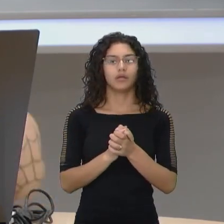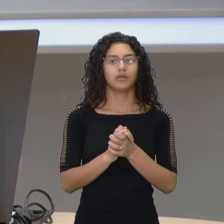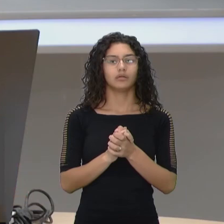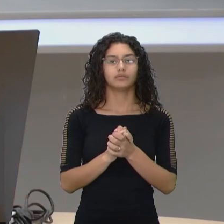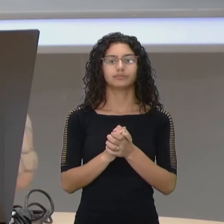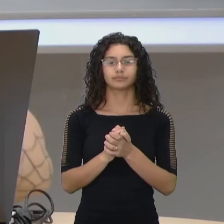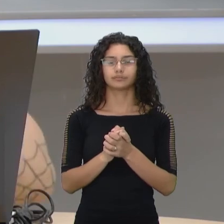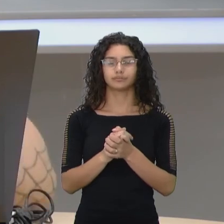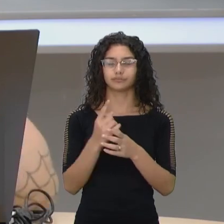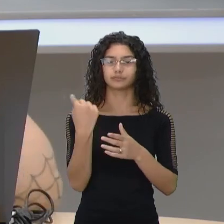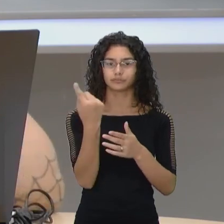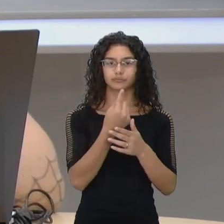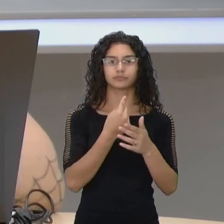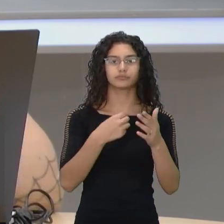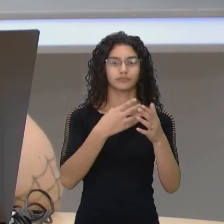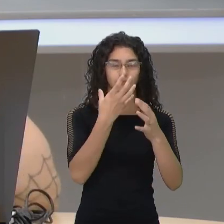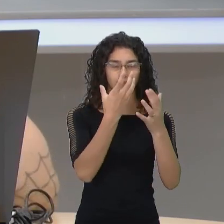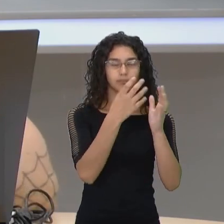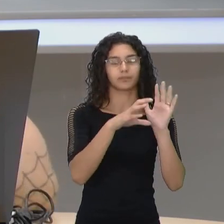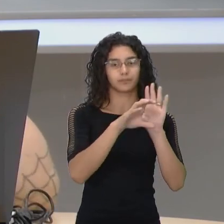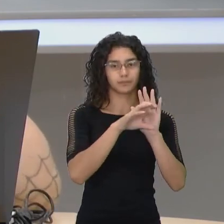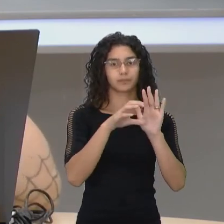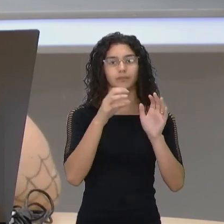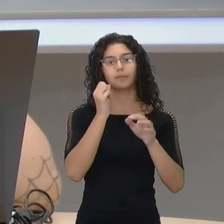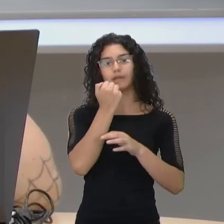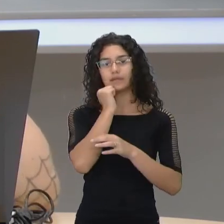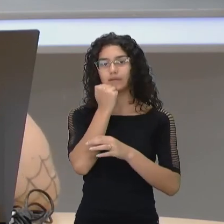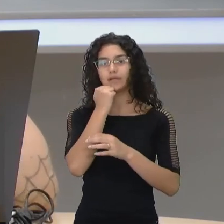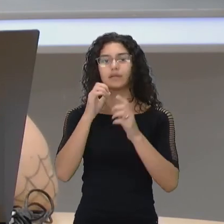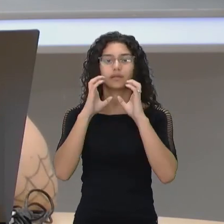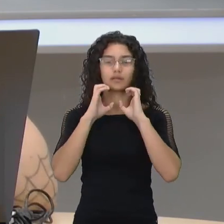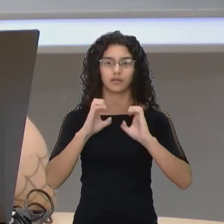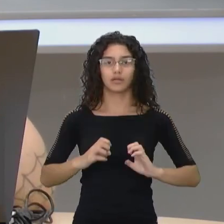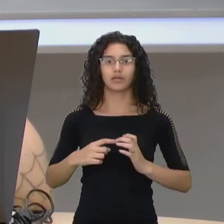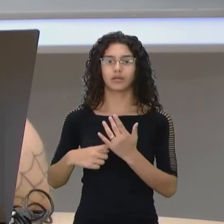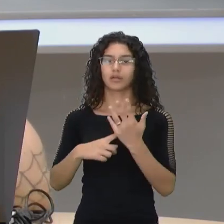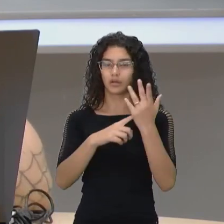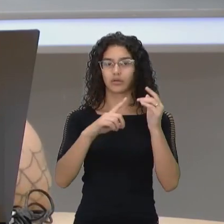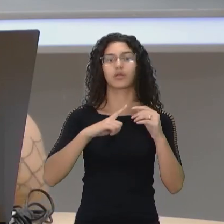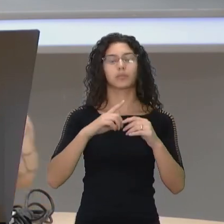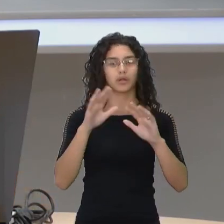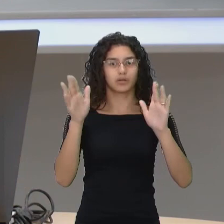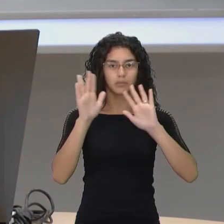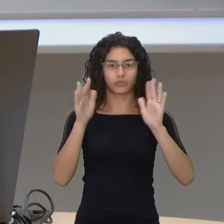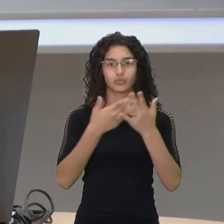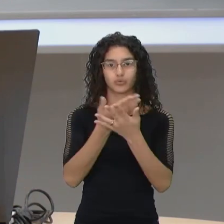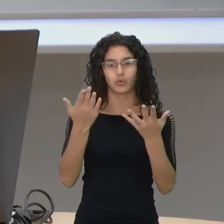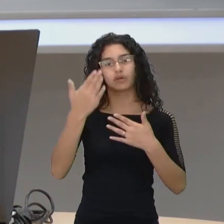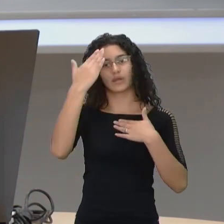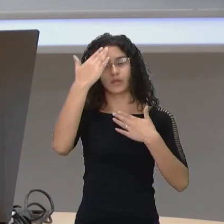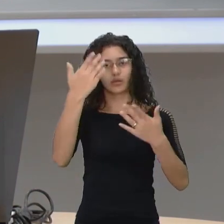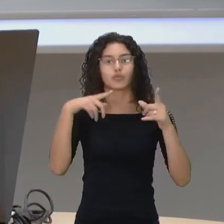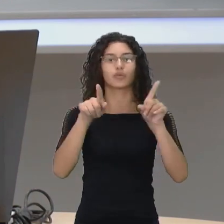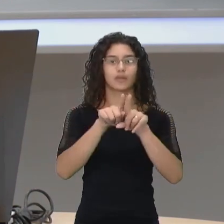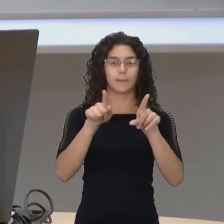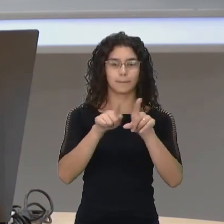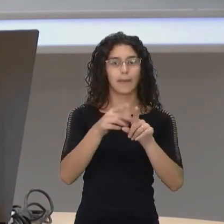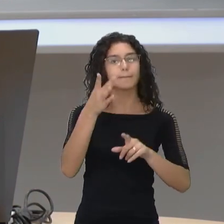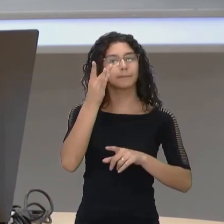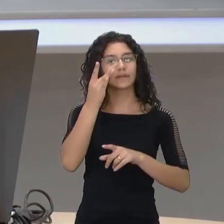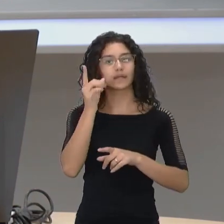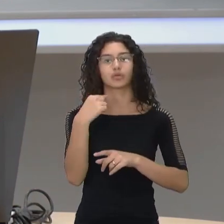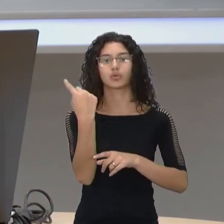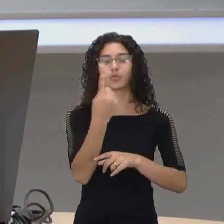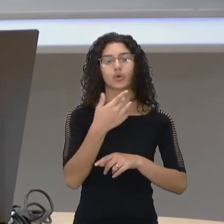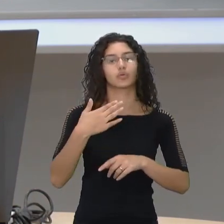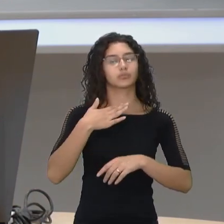introdutória do nosso componente Ciência, Tecnologia e Ética. Me despeço de todos com muito carinho e agradecendo a presença do